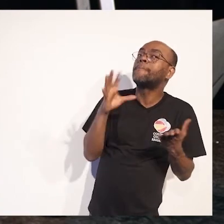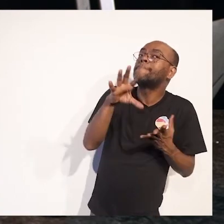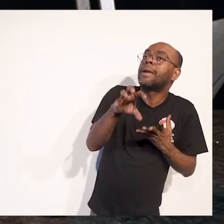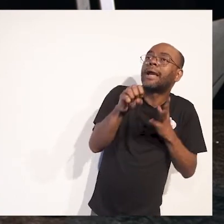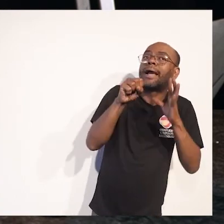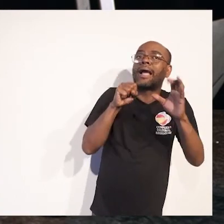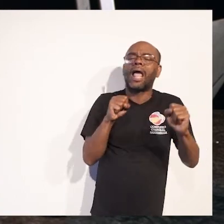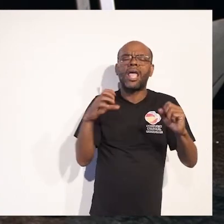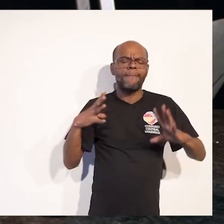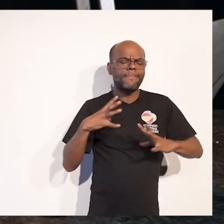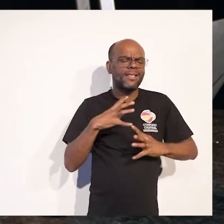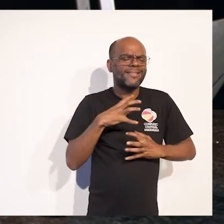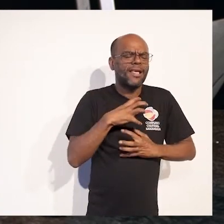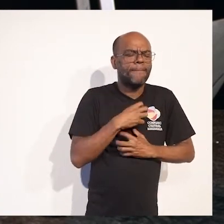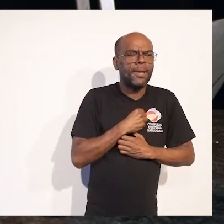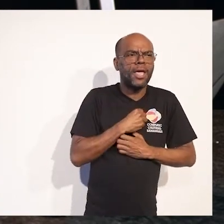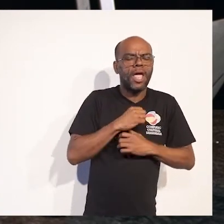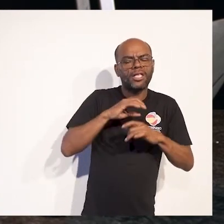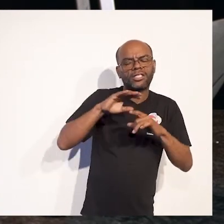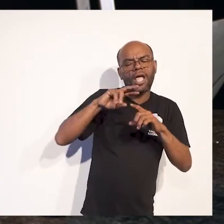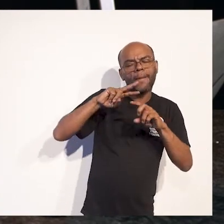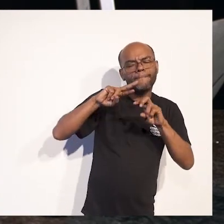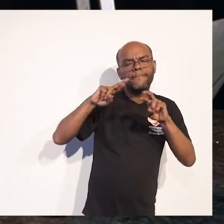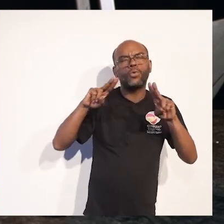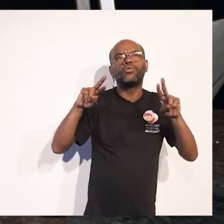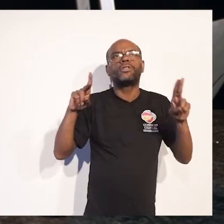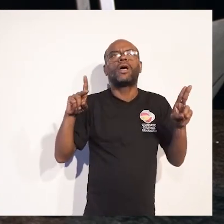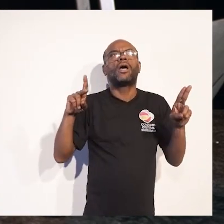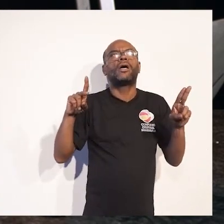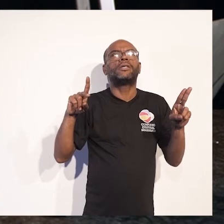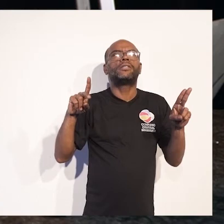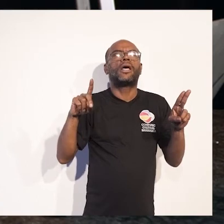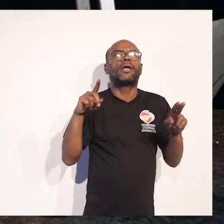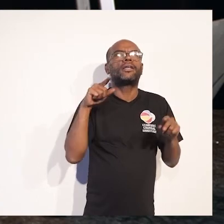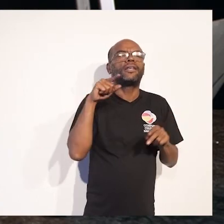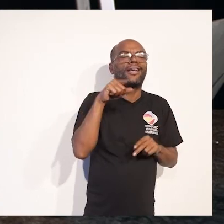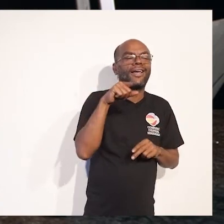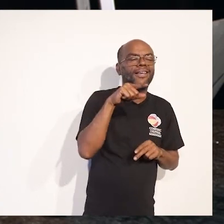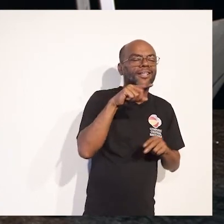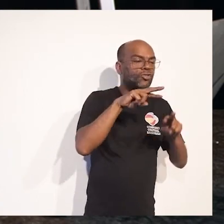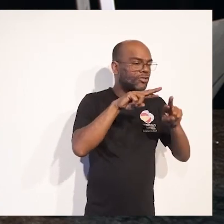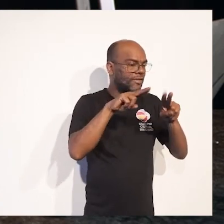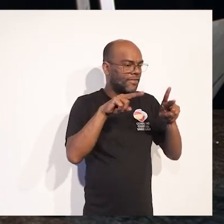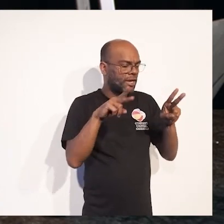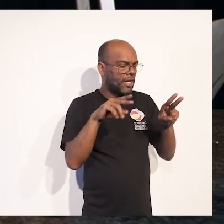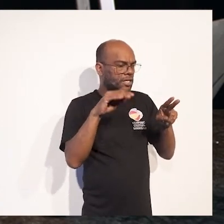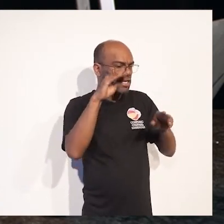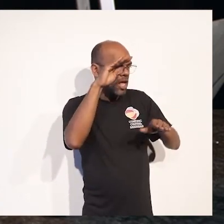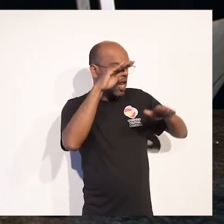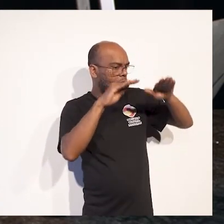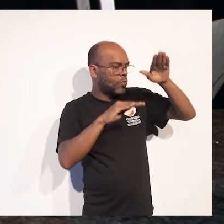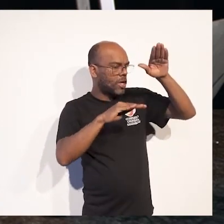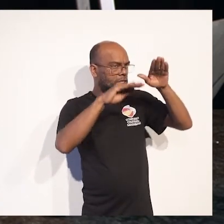e perceber essa mudança no Sol, a gente vai perceber que essa diferença, essa graduação